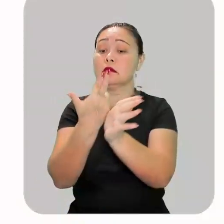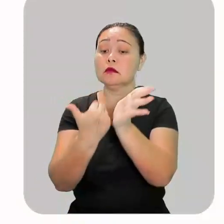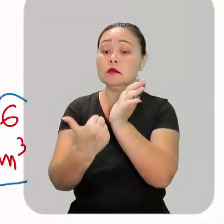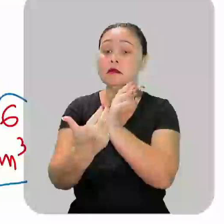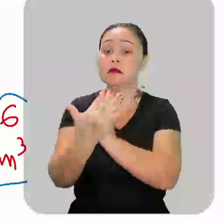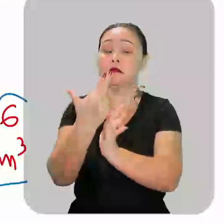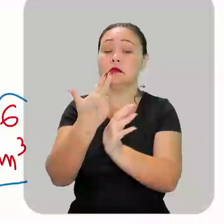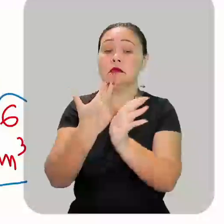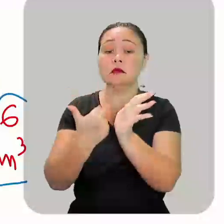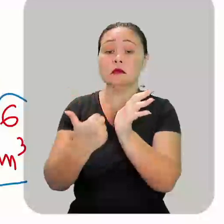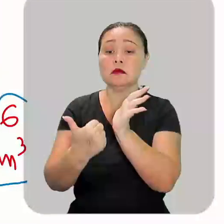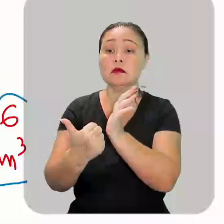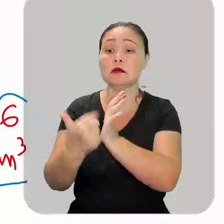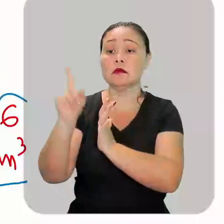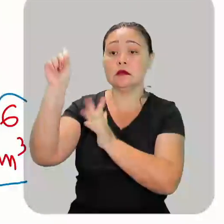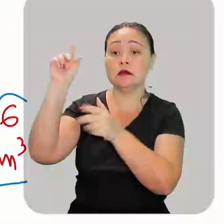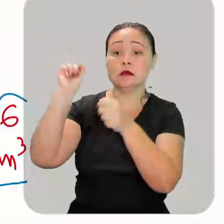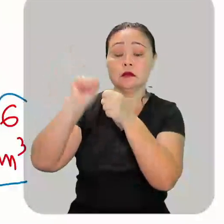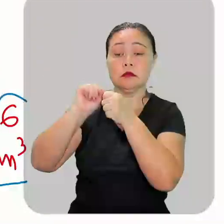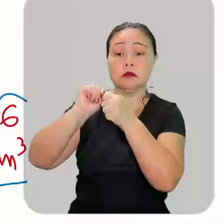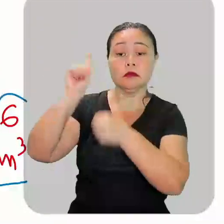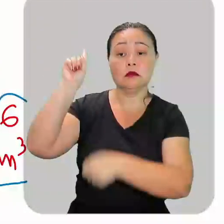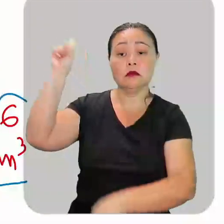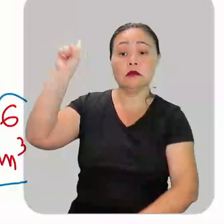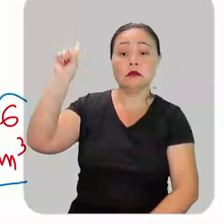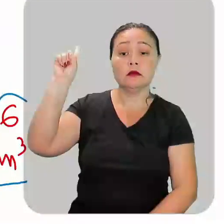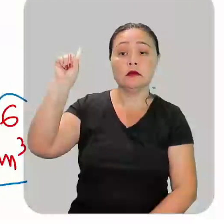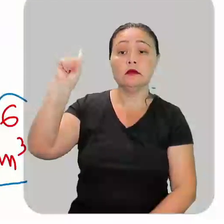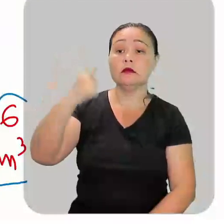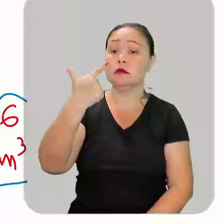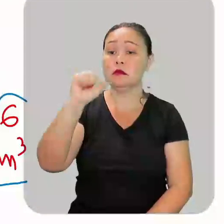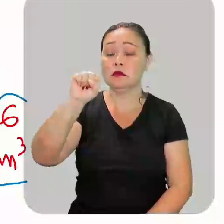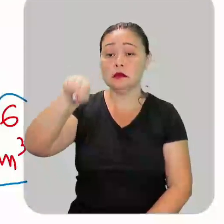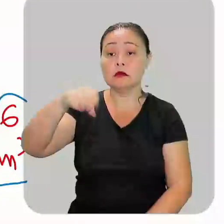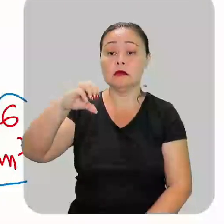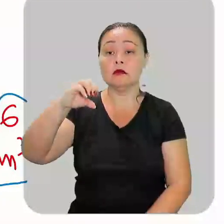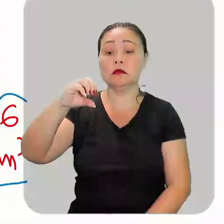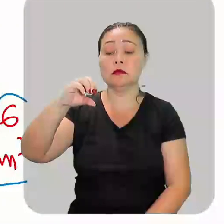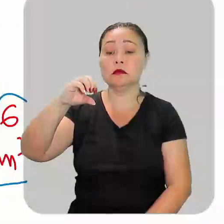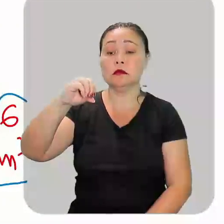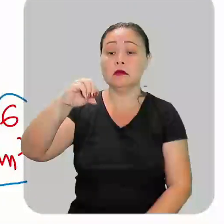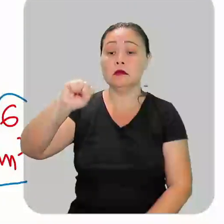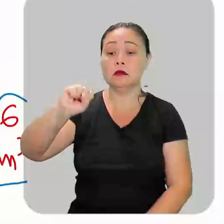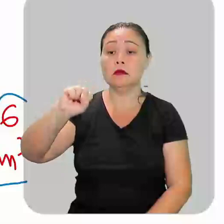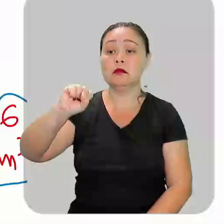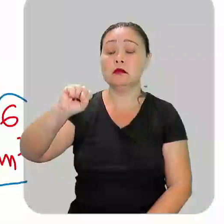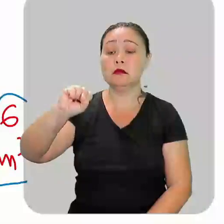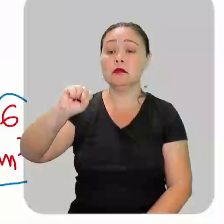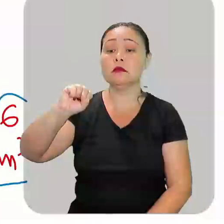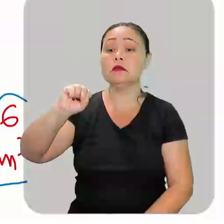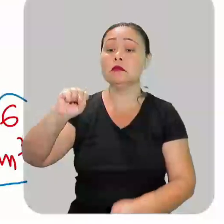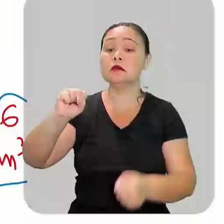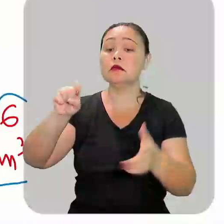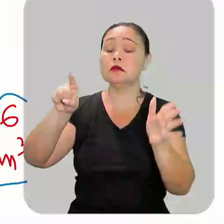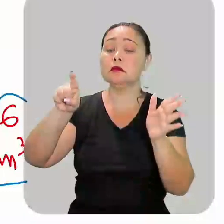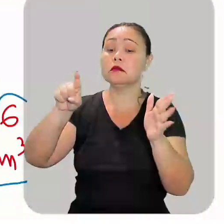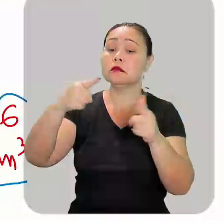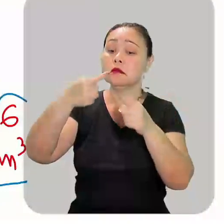Isso. Isso. E na real, agora, a gente também vai ficar com 28,08 0,8 vezes 10